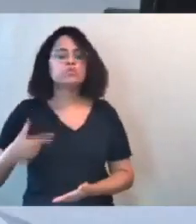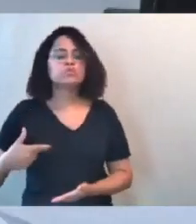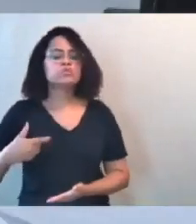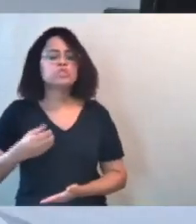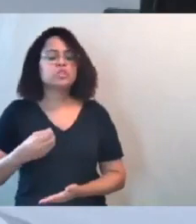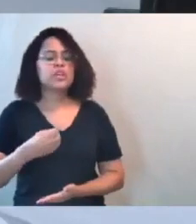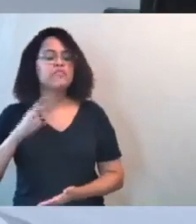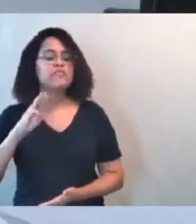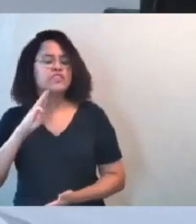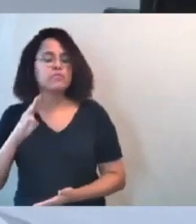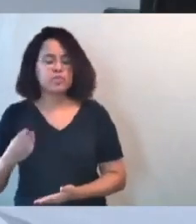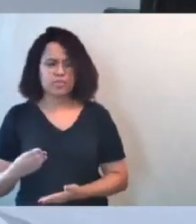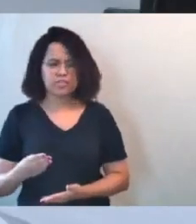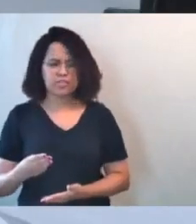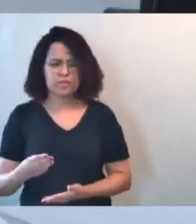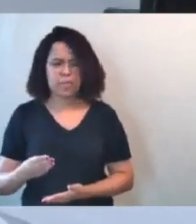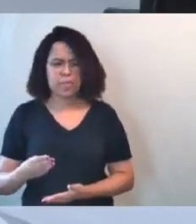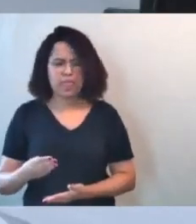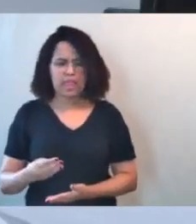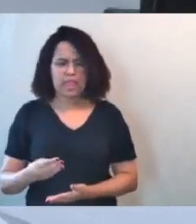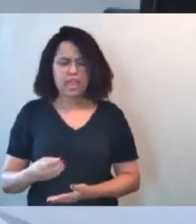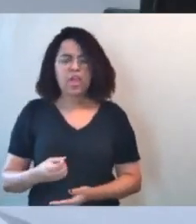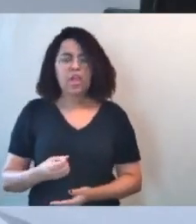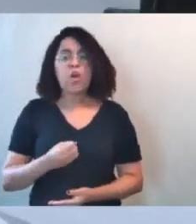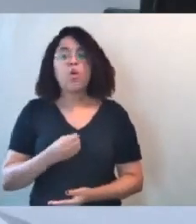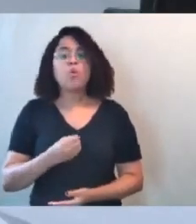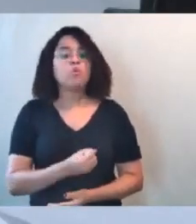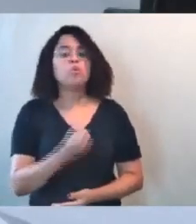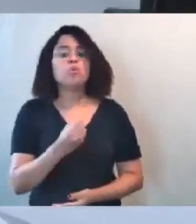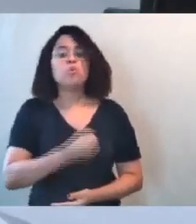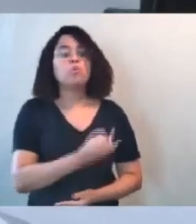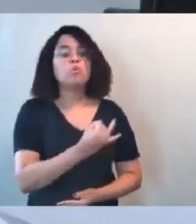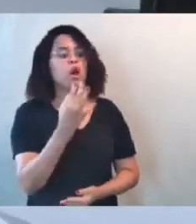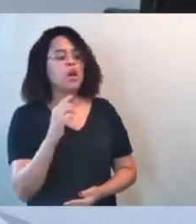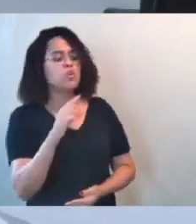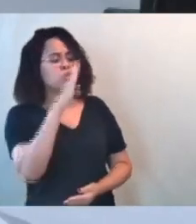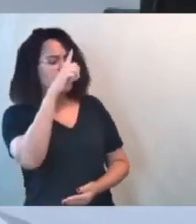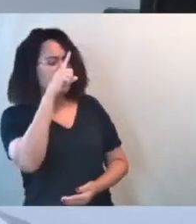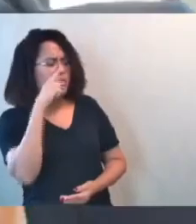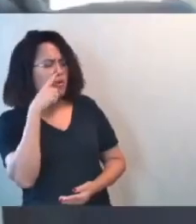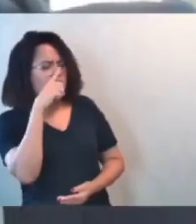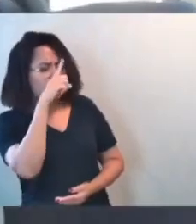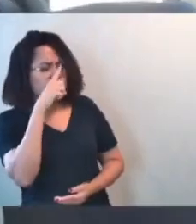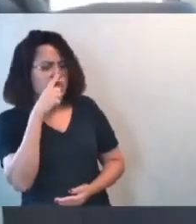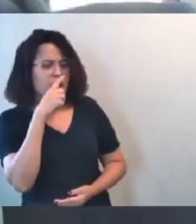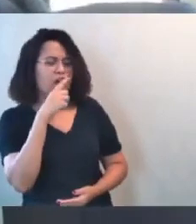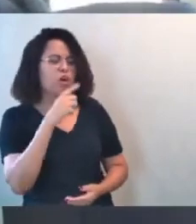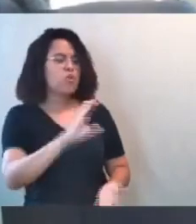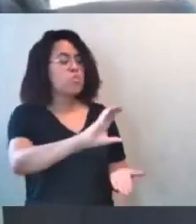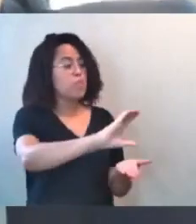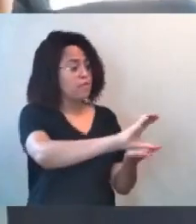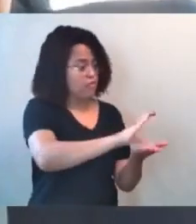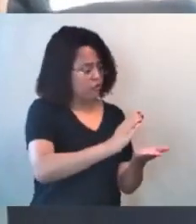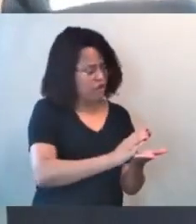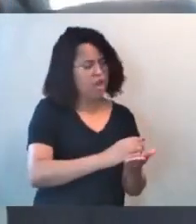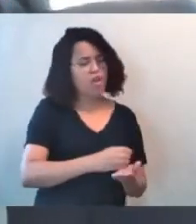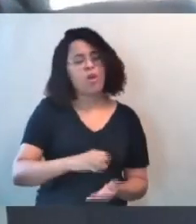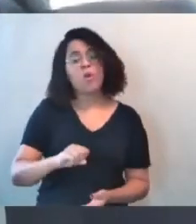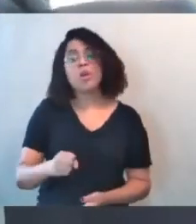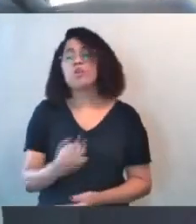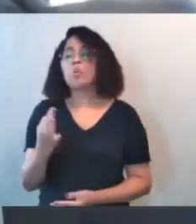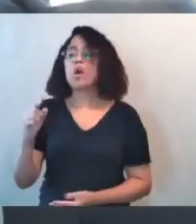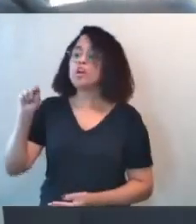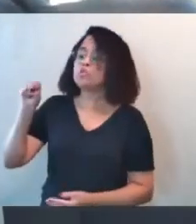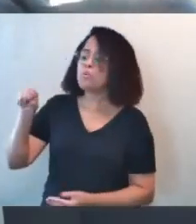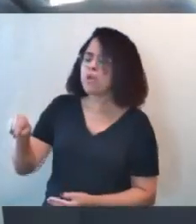que o suplementar devolveu, quanto que o convencional devolveu? Só tem que perguntar quanto